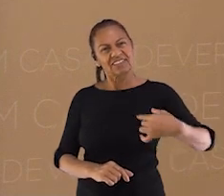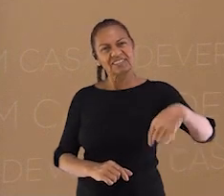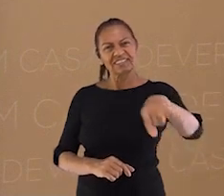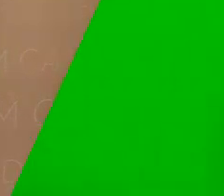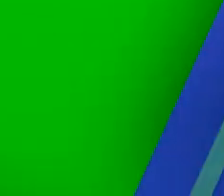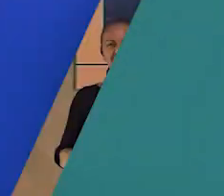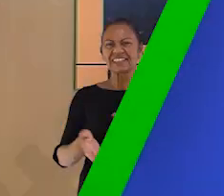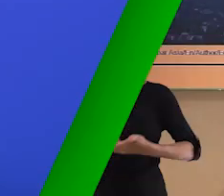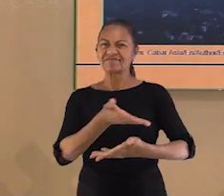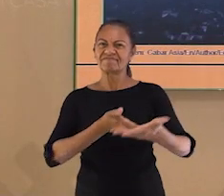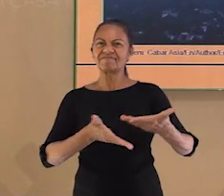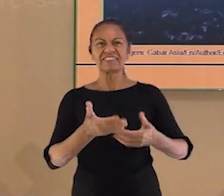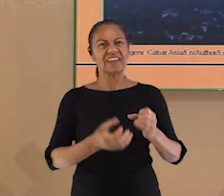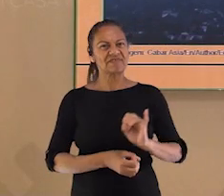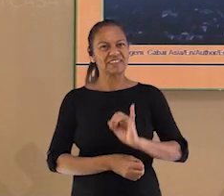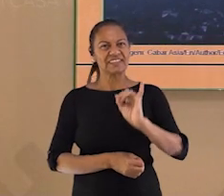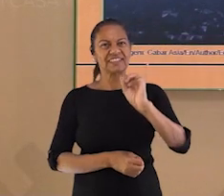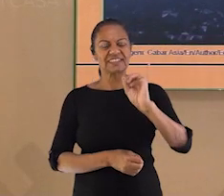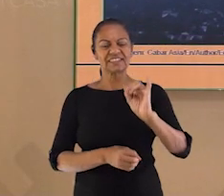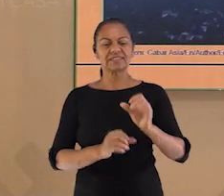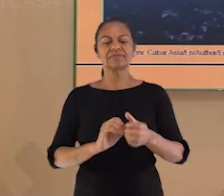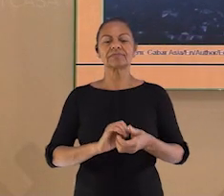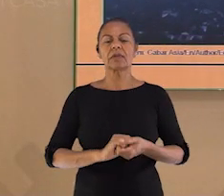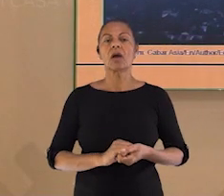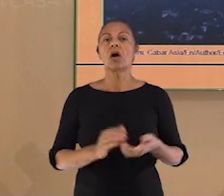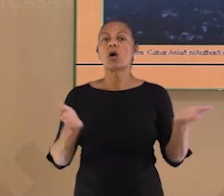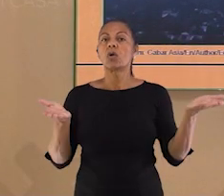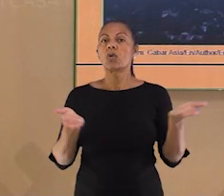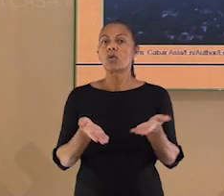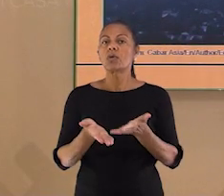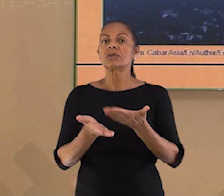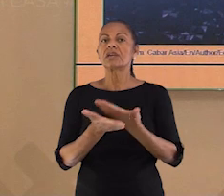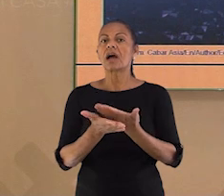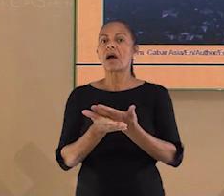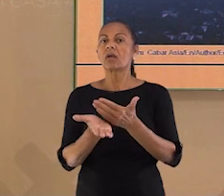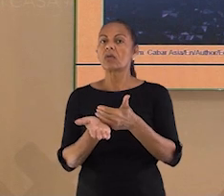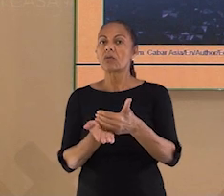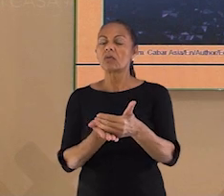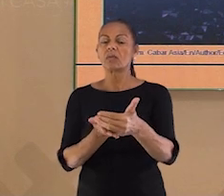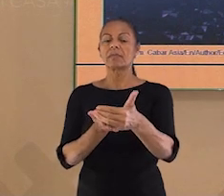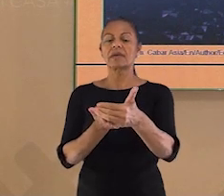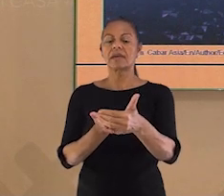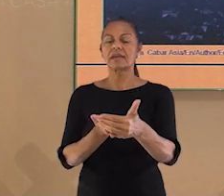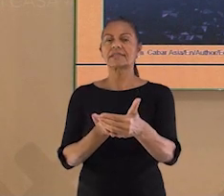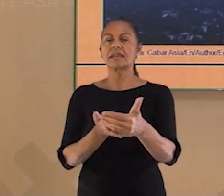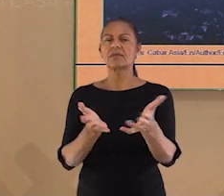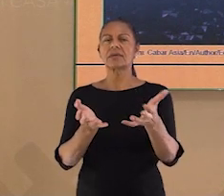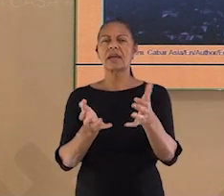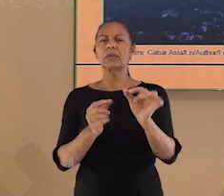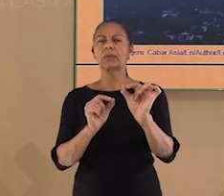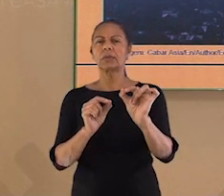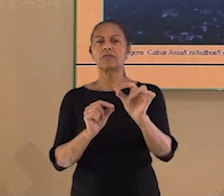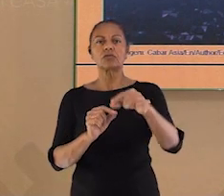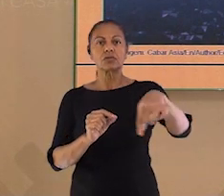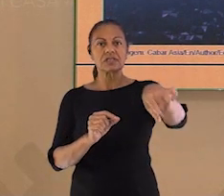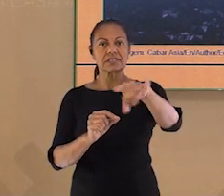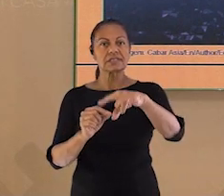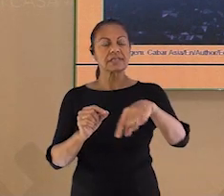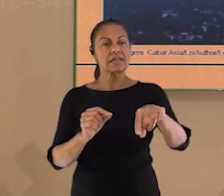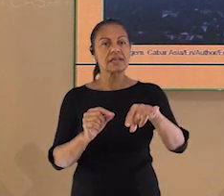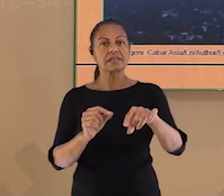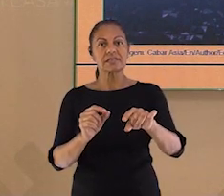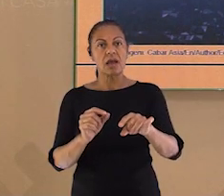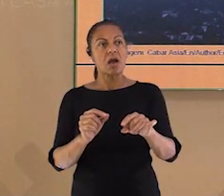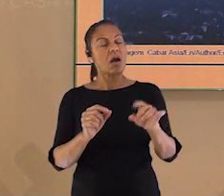nós. Para iniciarmos a aula de hoje, eu gostaria que você observasse essas duas